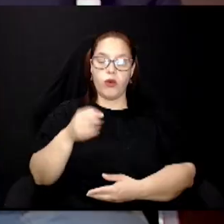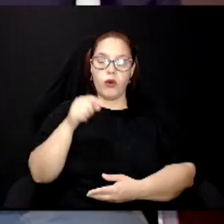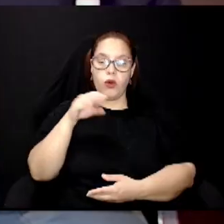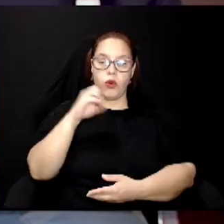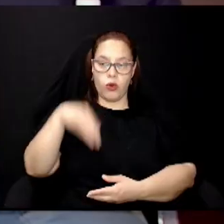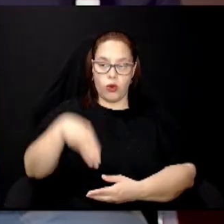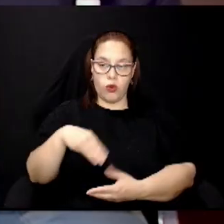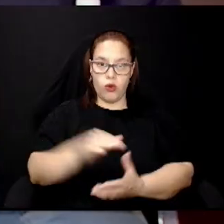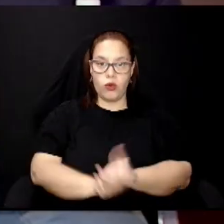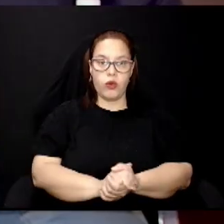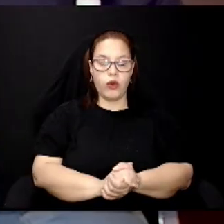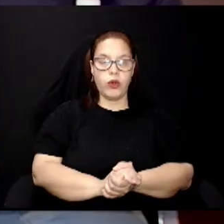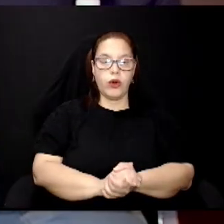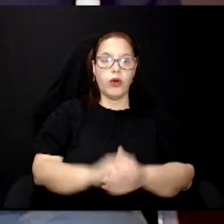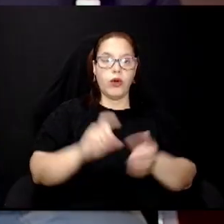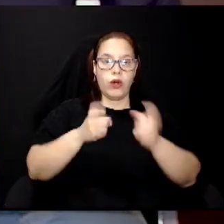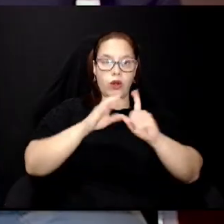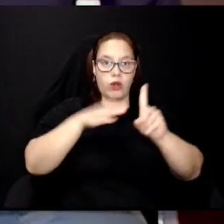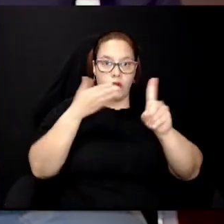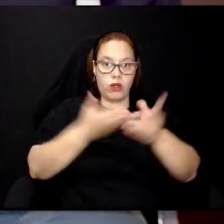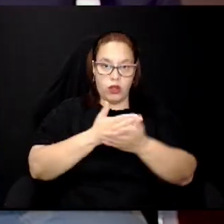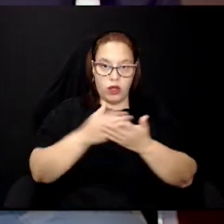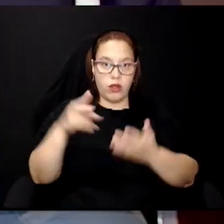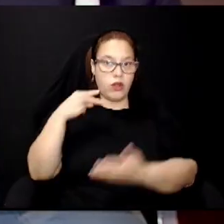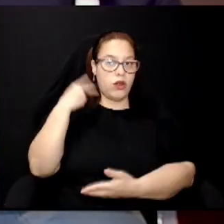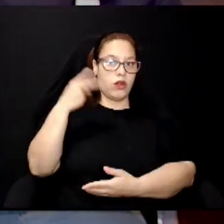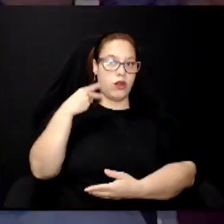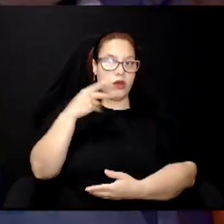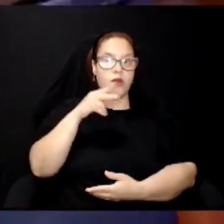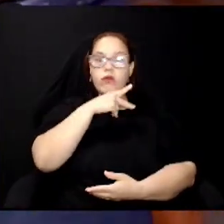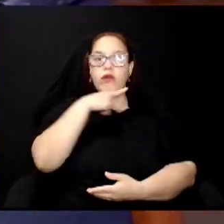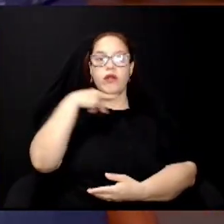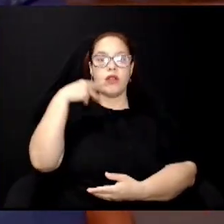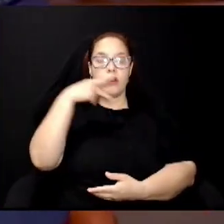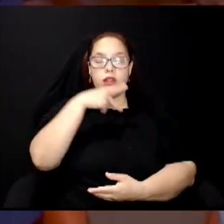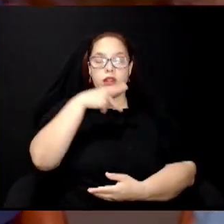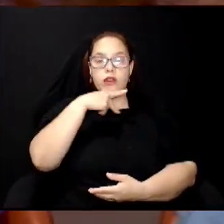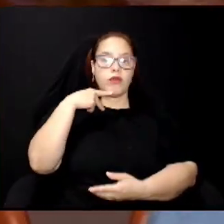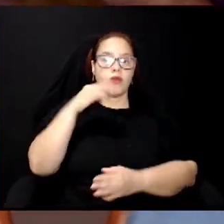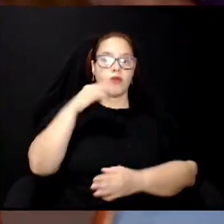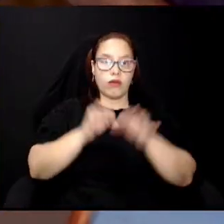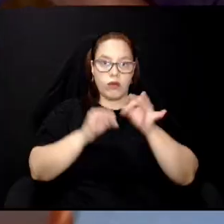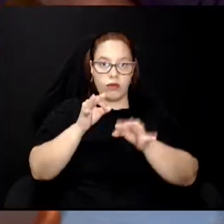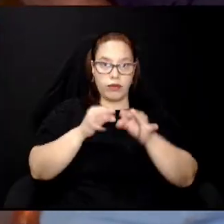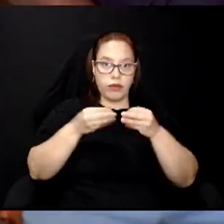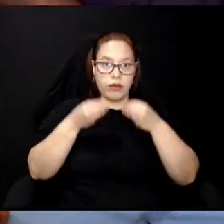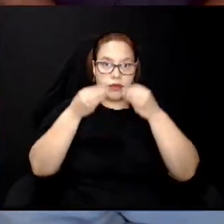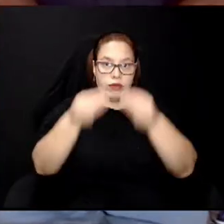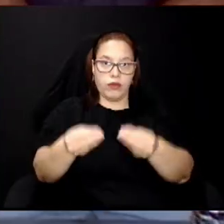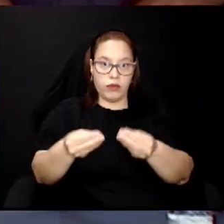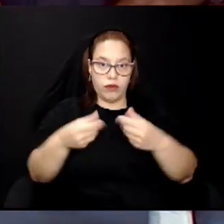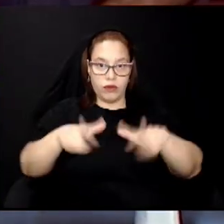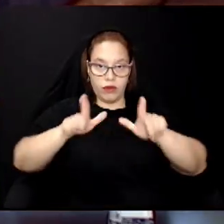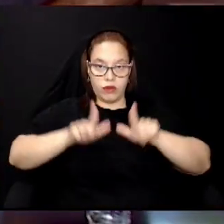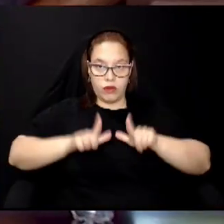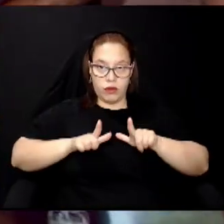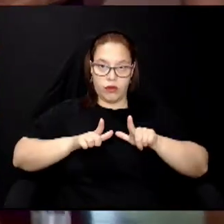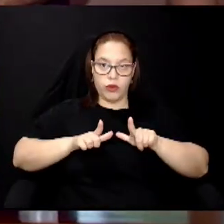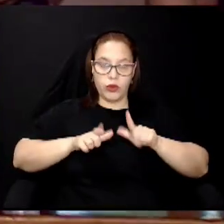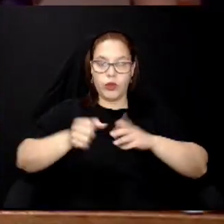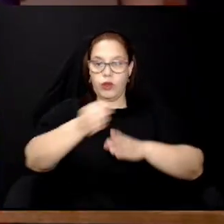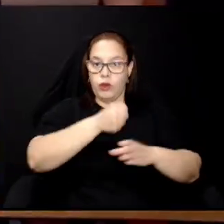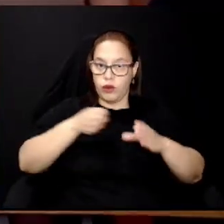A reunião solene foi iniciativa do vereador Permínio Monteiro, que justificou a entrega do diploma de mérito gastronômico